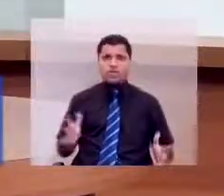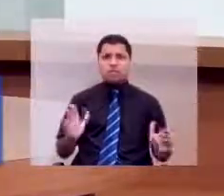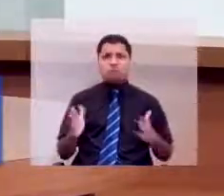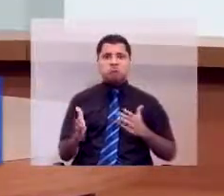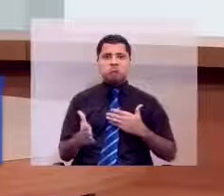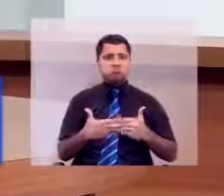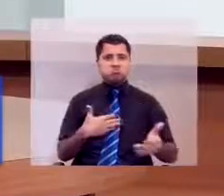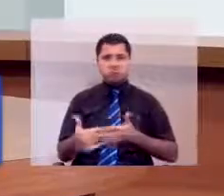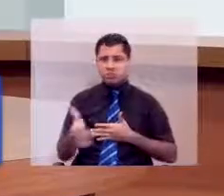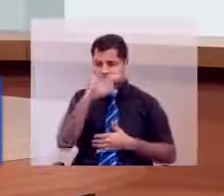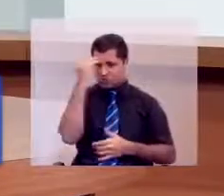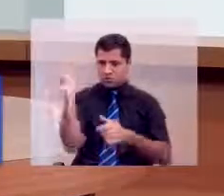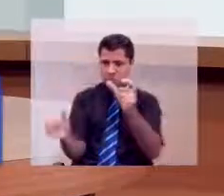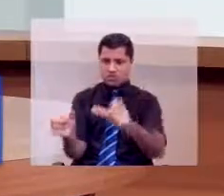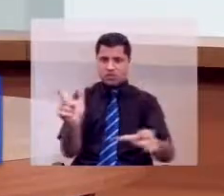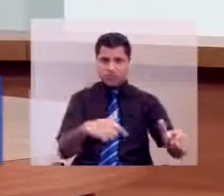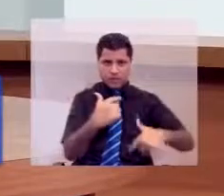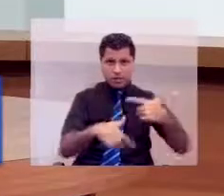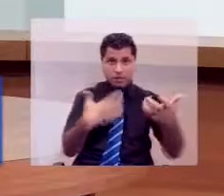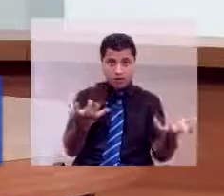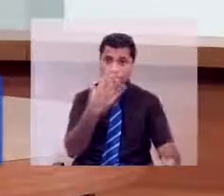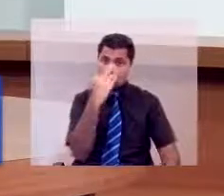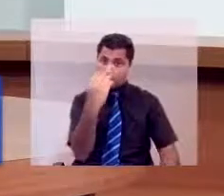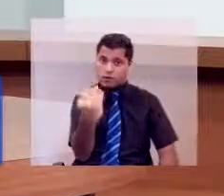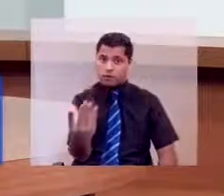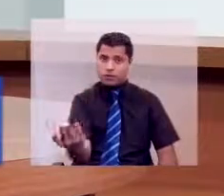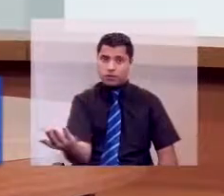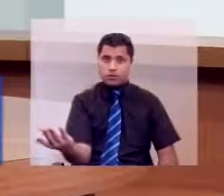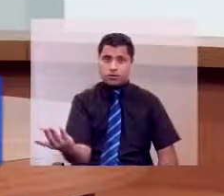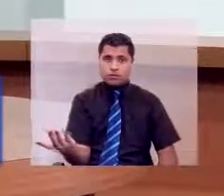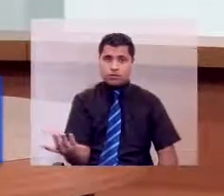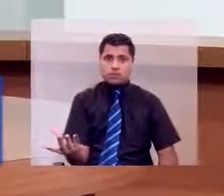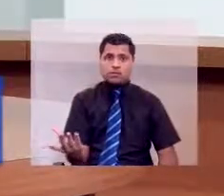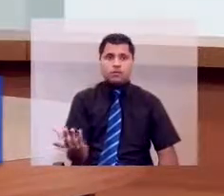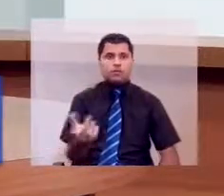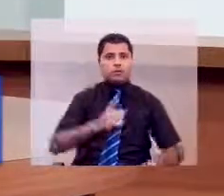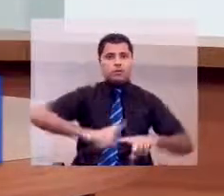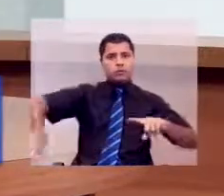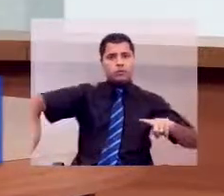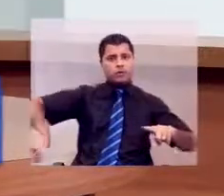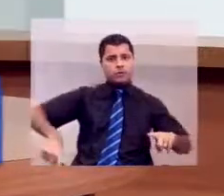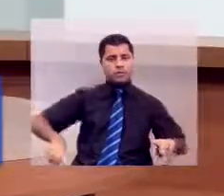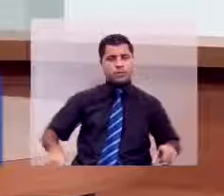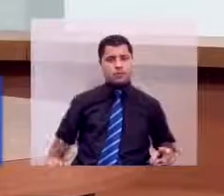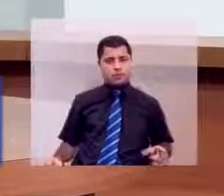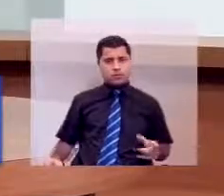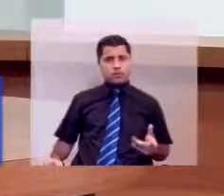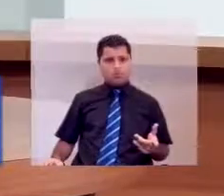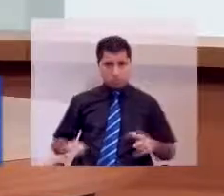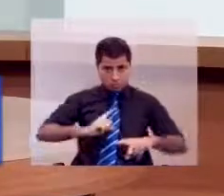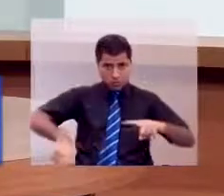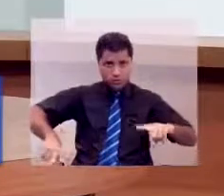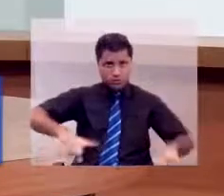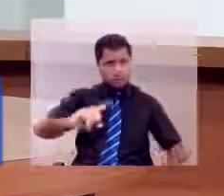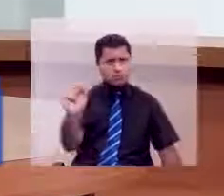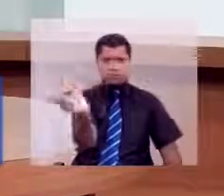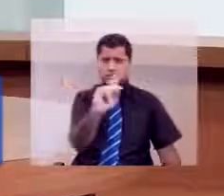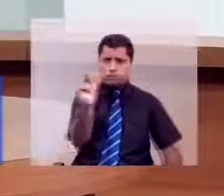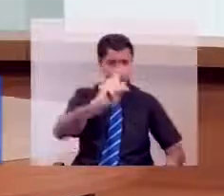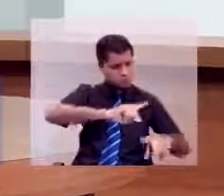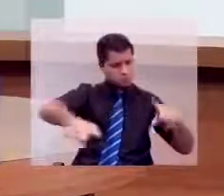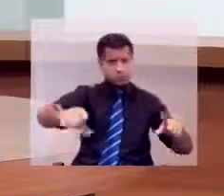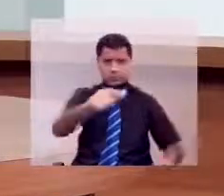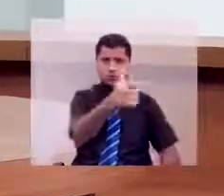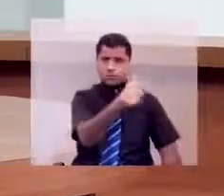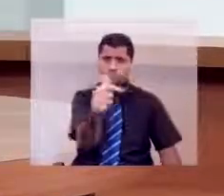o trabalhador usar a van, pode ser, está proibido. Não está, vereador Pastor João Barbosa. Não